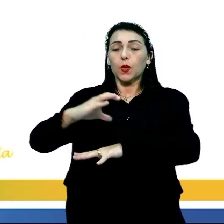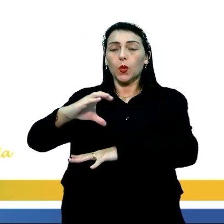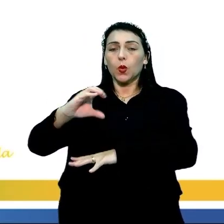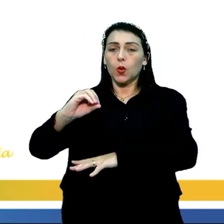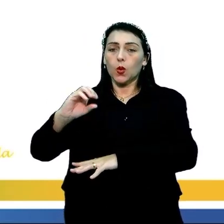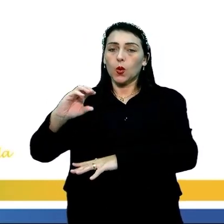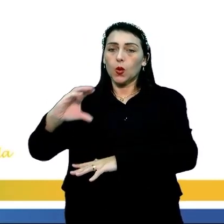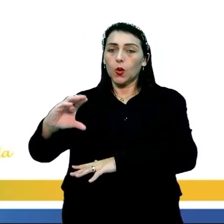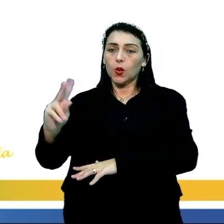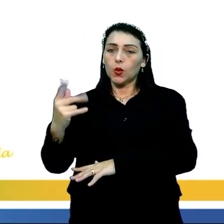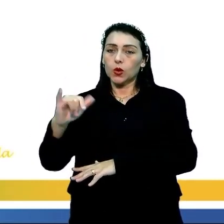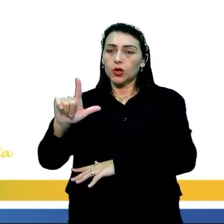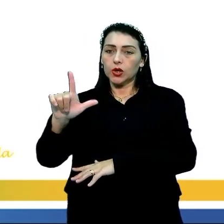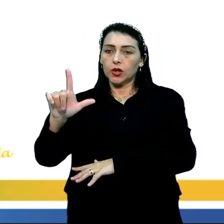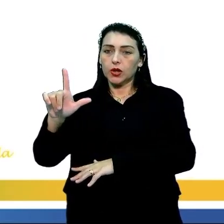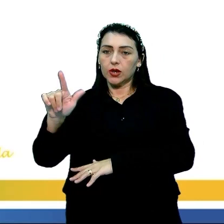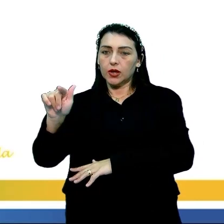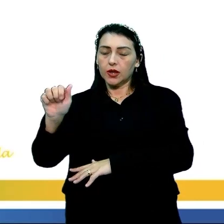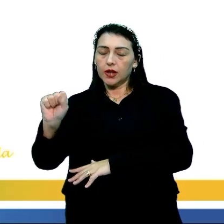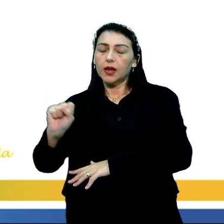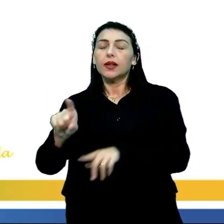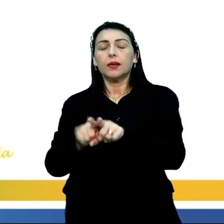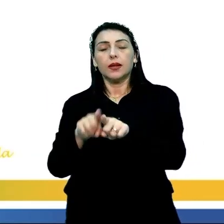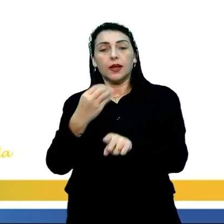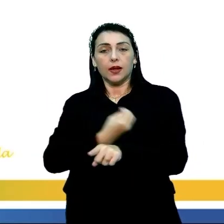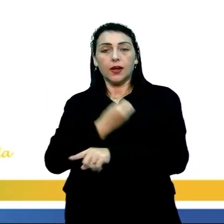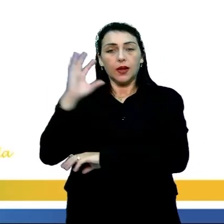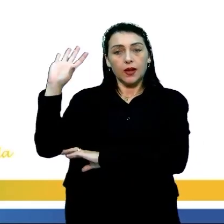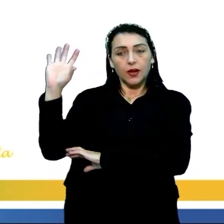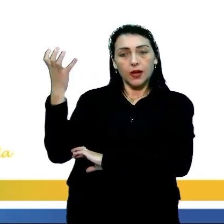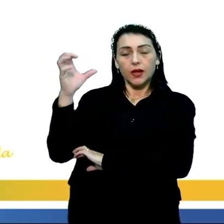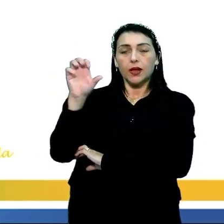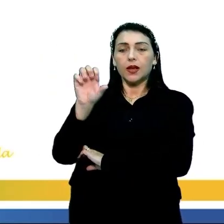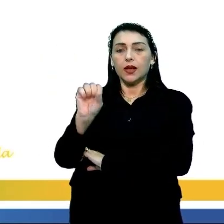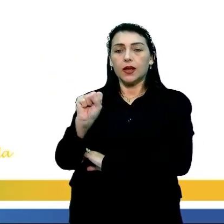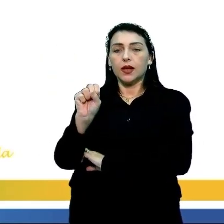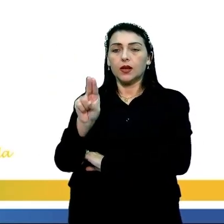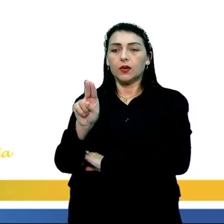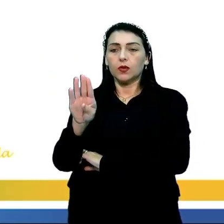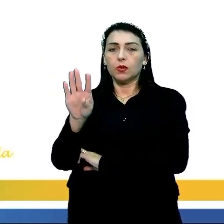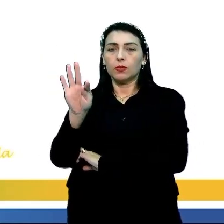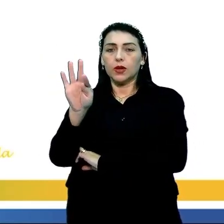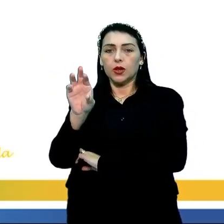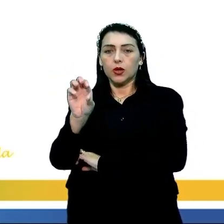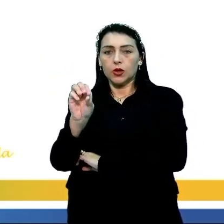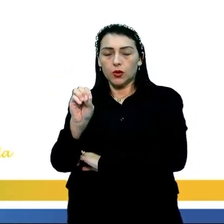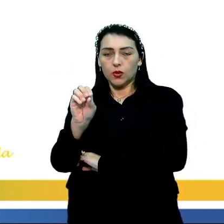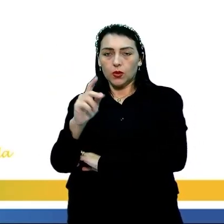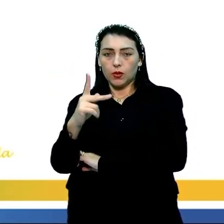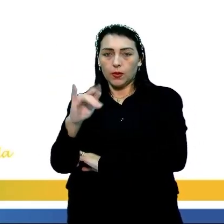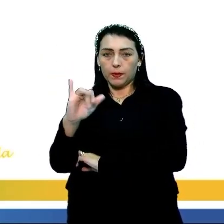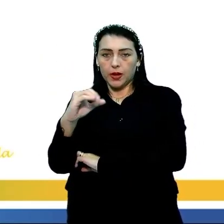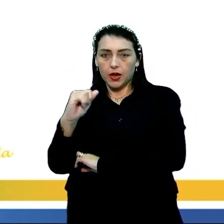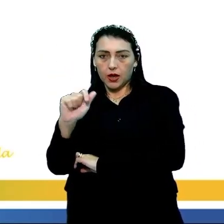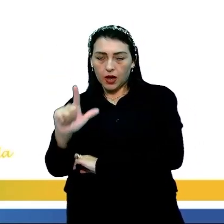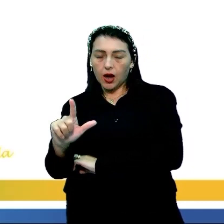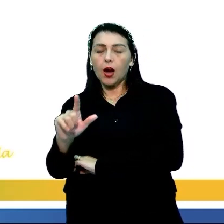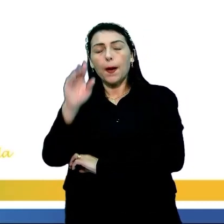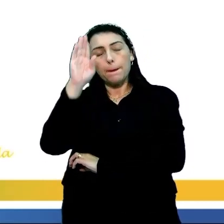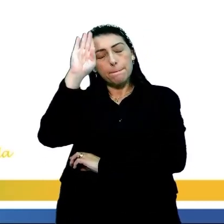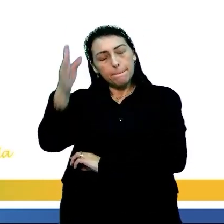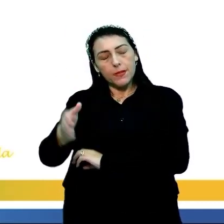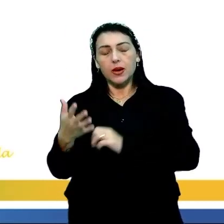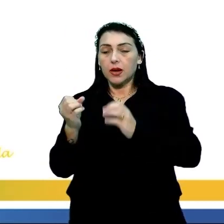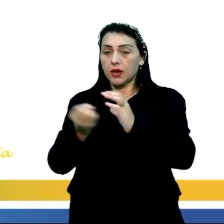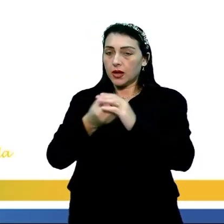coxilhas, e também a gente tem a presença do clima subtropical. Então, essa é a principal característica de cada